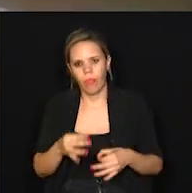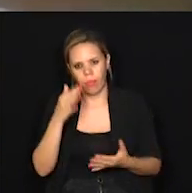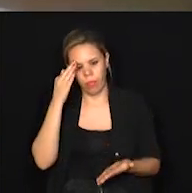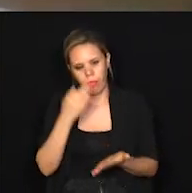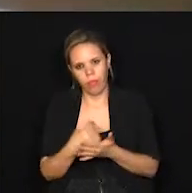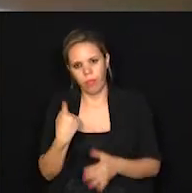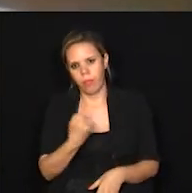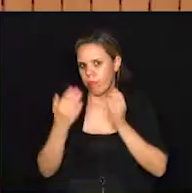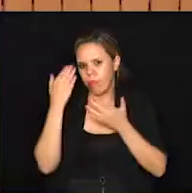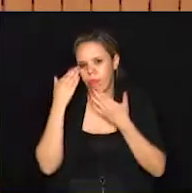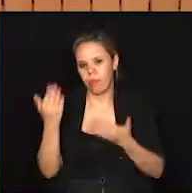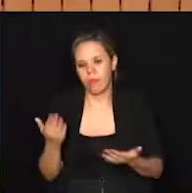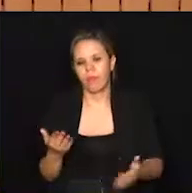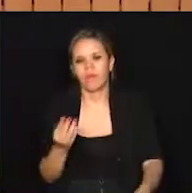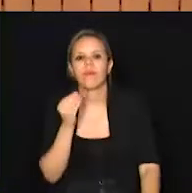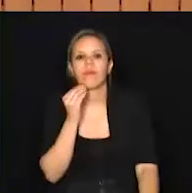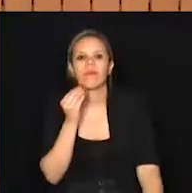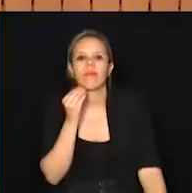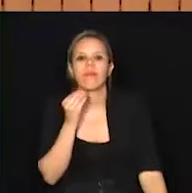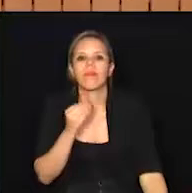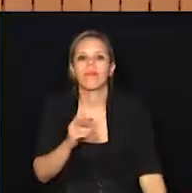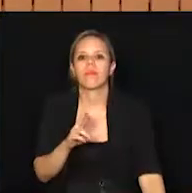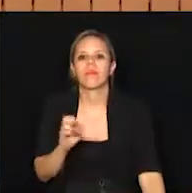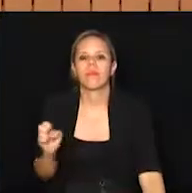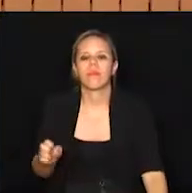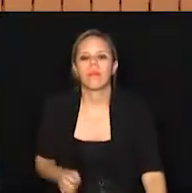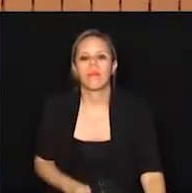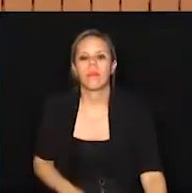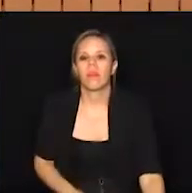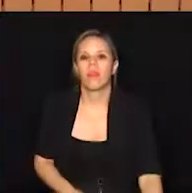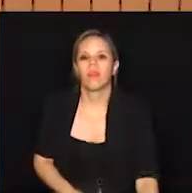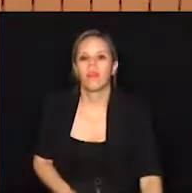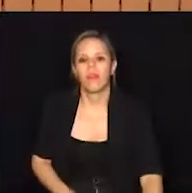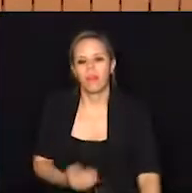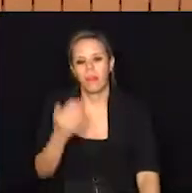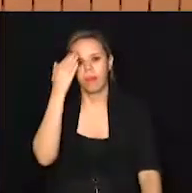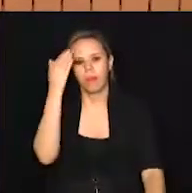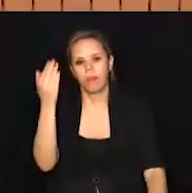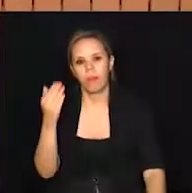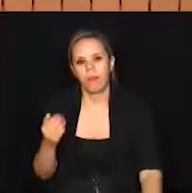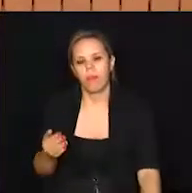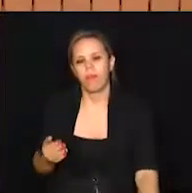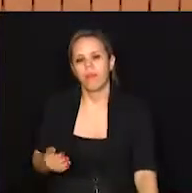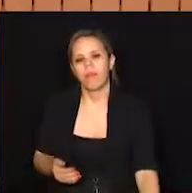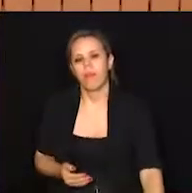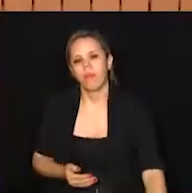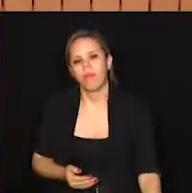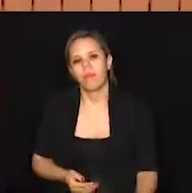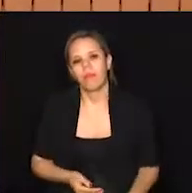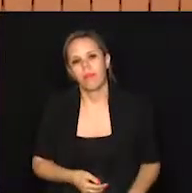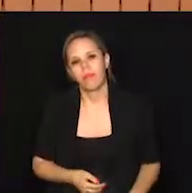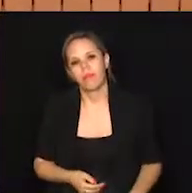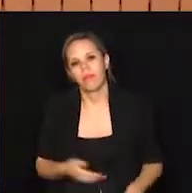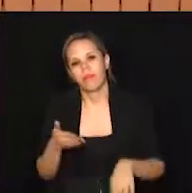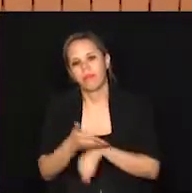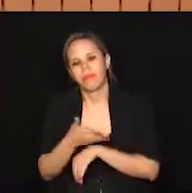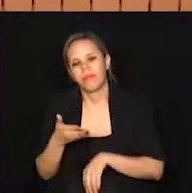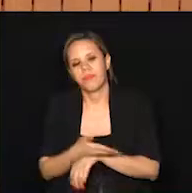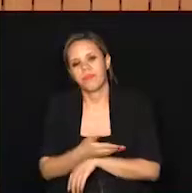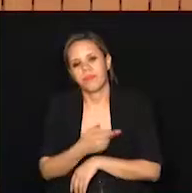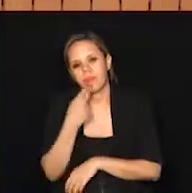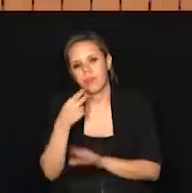protocolos para isso. Monitoramento de sintomas, a vigilância sanitária ela até fala que seria importante o profissional